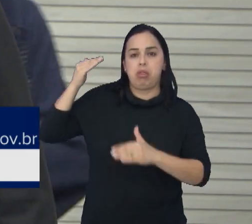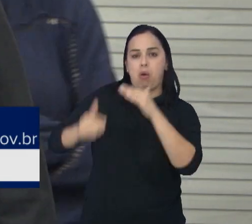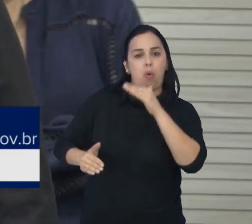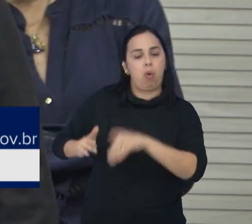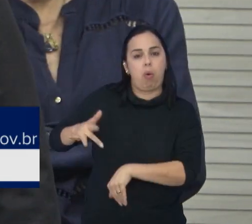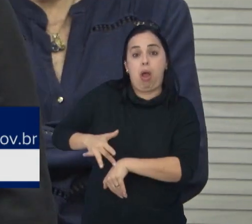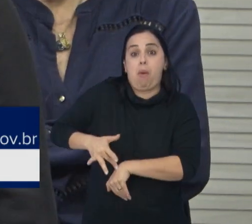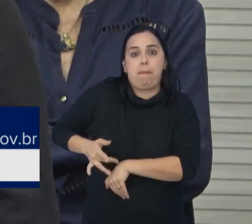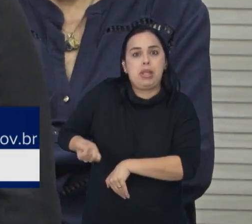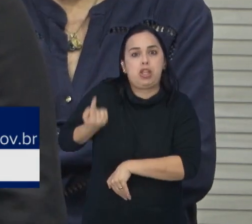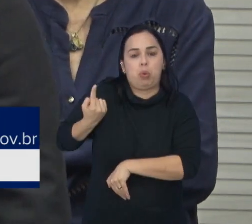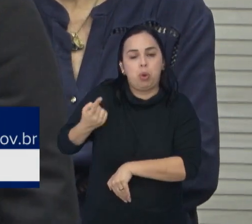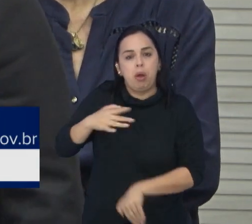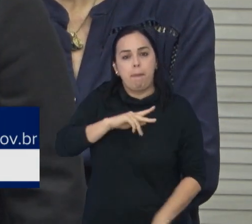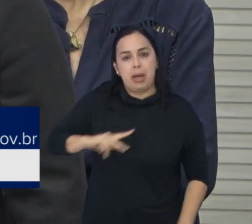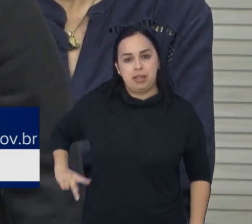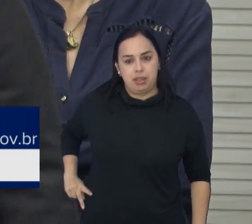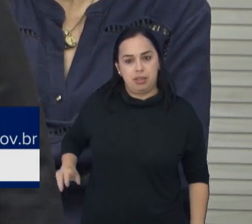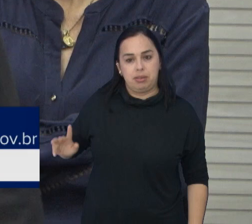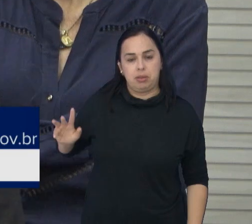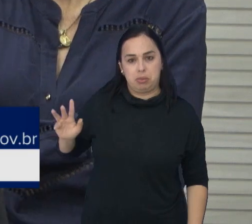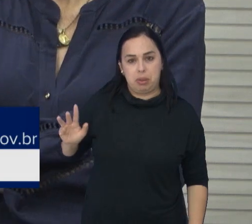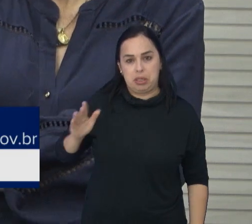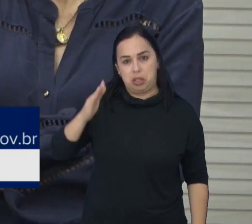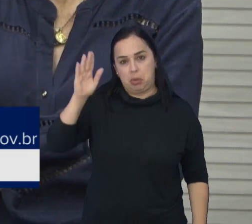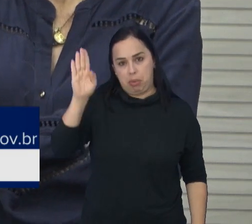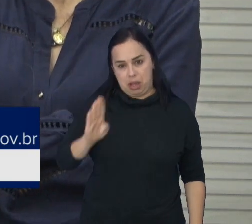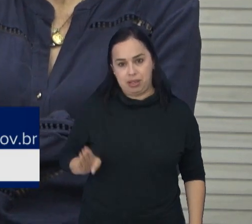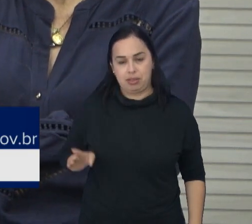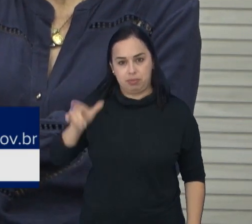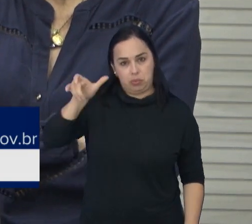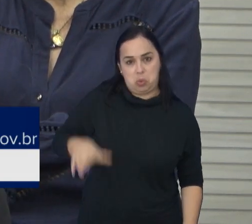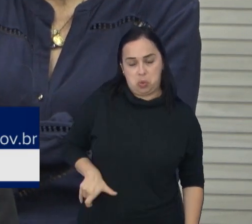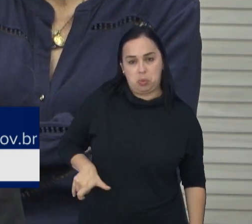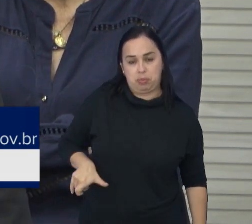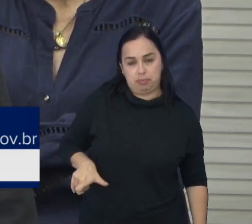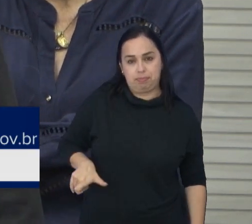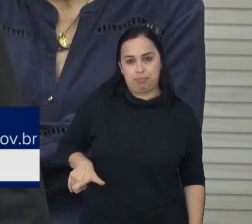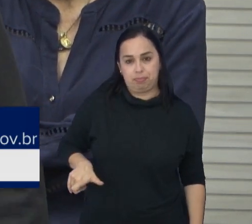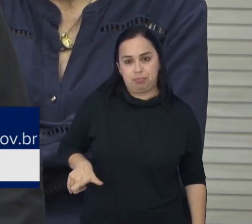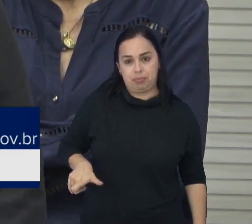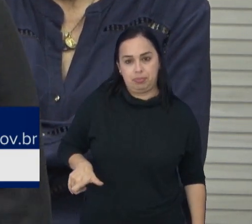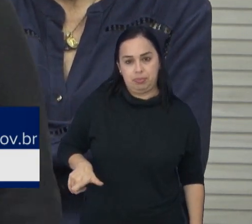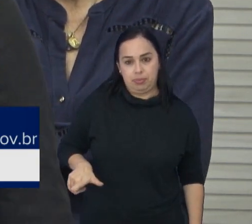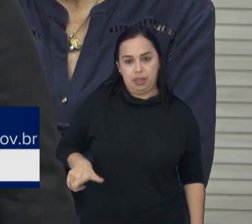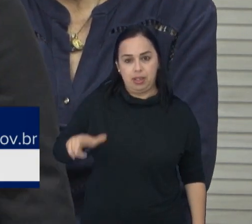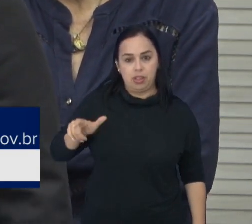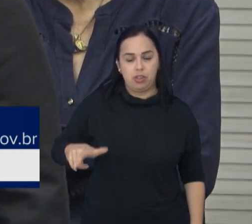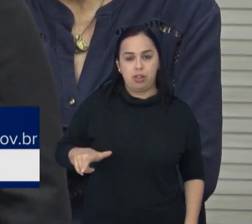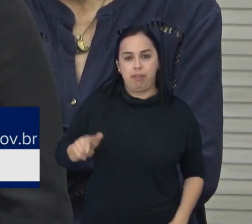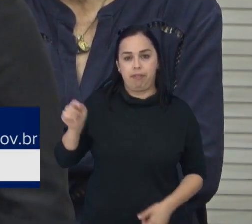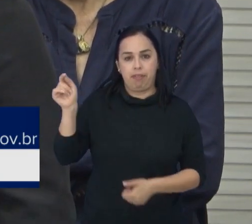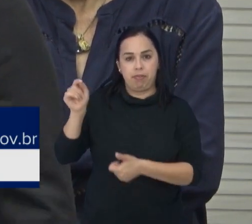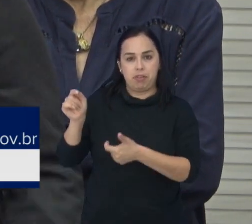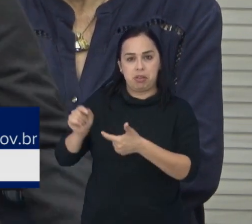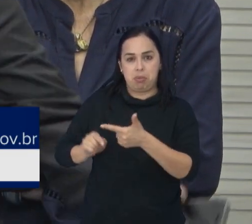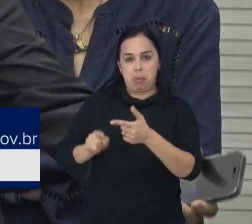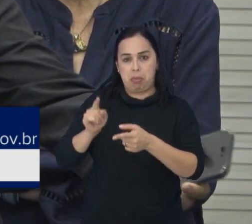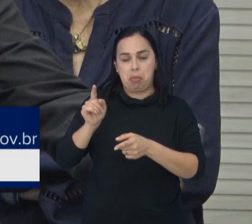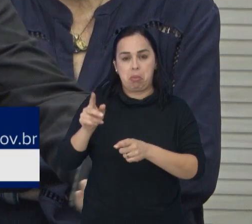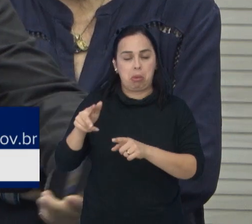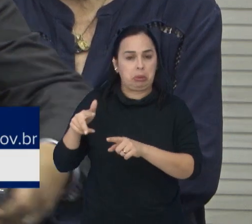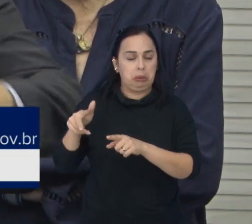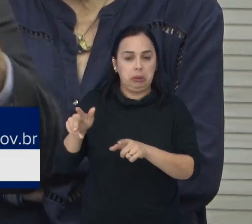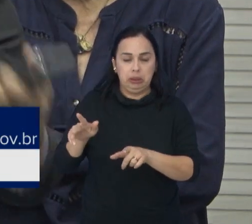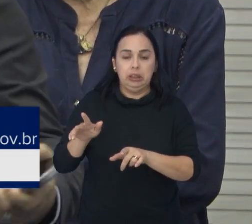do presidente do Brasil, né? Esse senhor que está aí à frente aí, só fazendo esses desmandos, que está